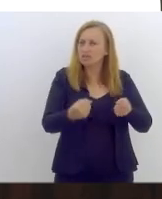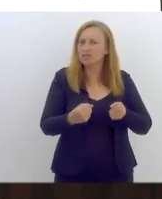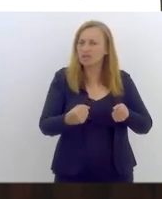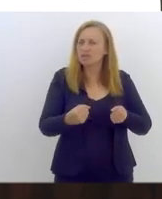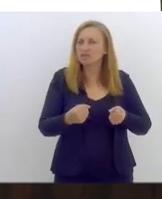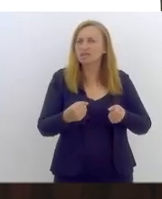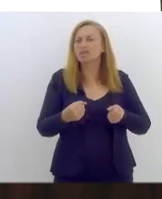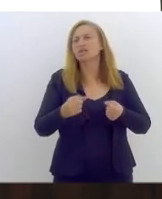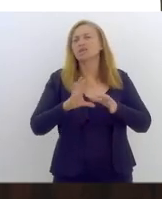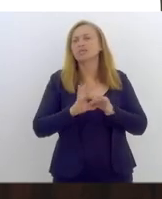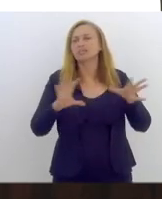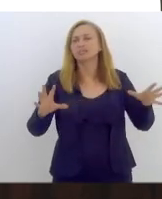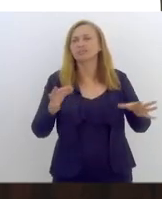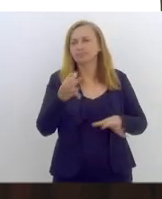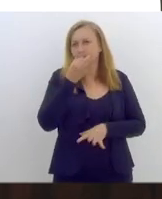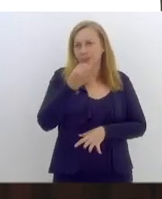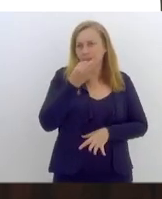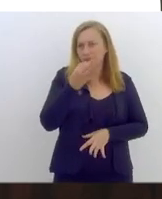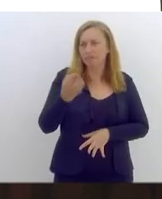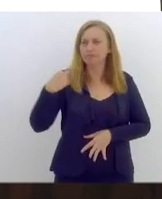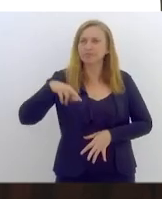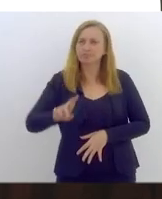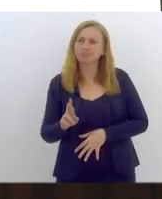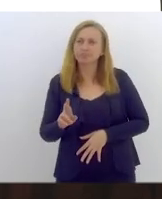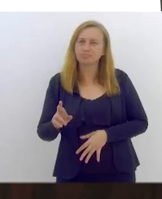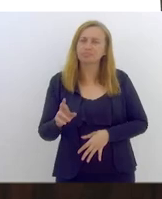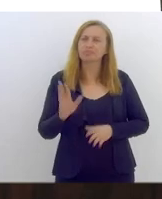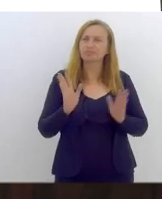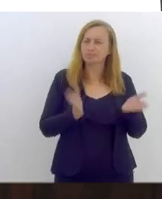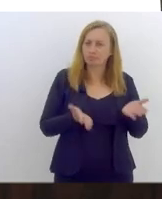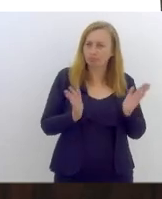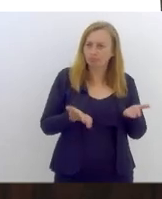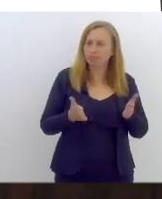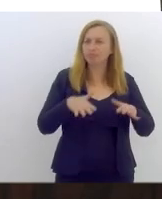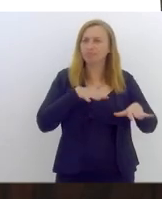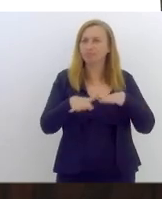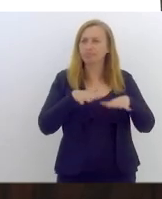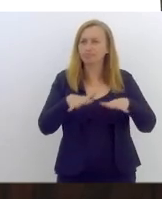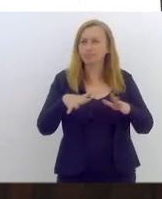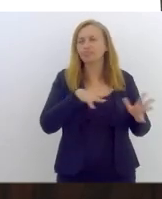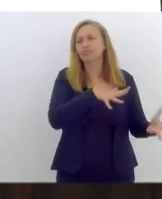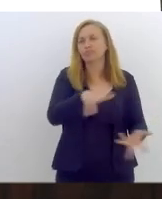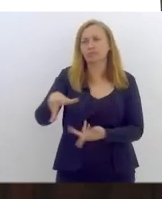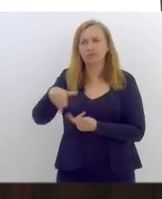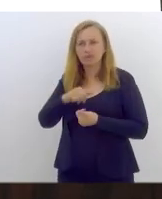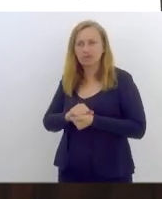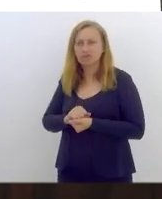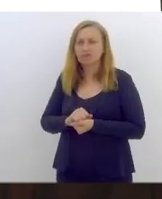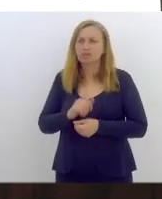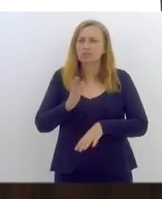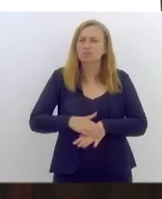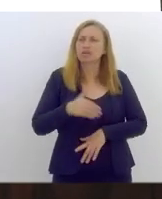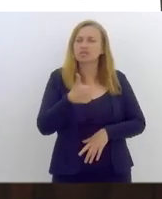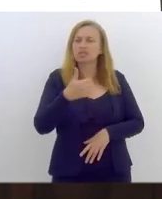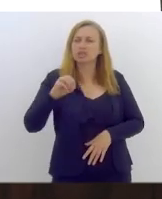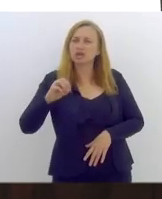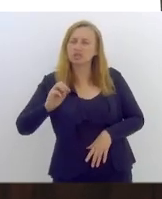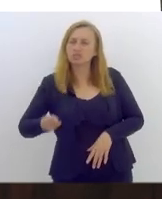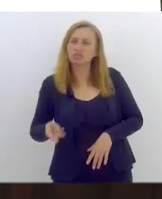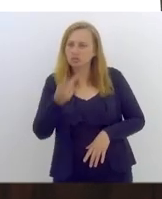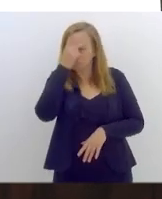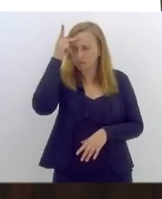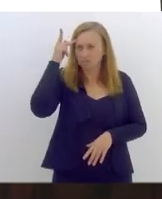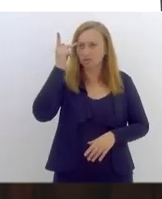de opinião e de religião. A Anistia Internacional hoje é um movimento global com envolvimento de mais de 10 milhões de